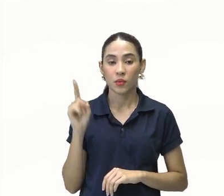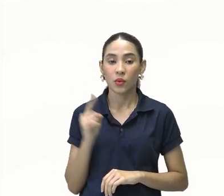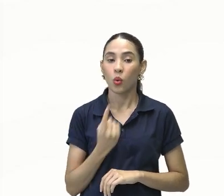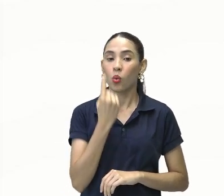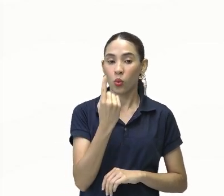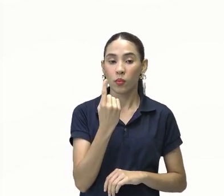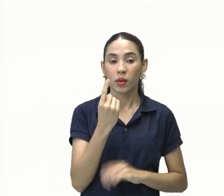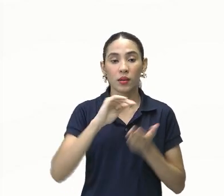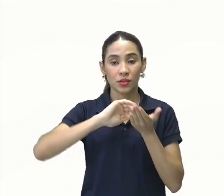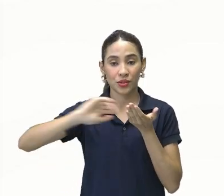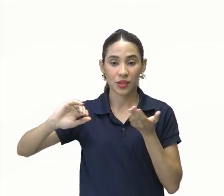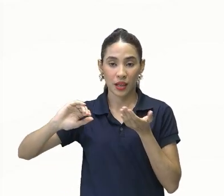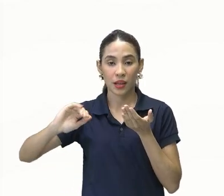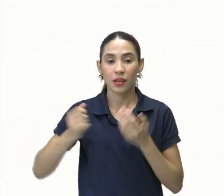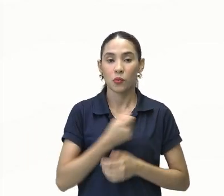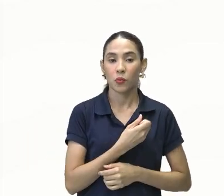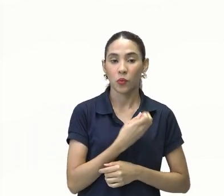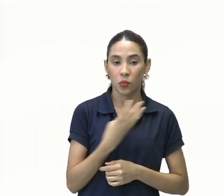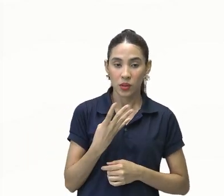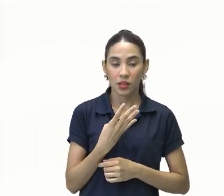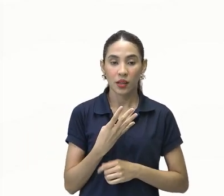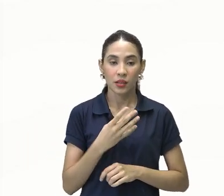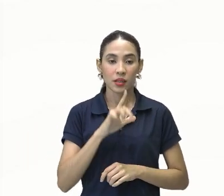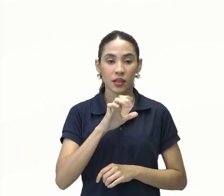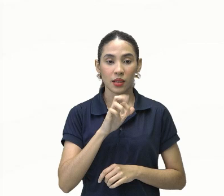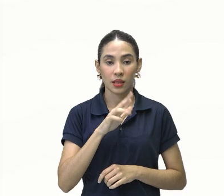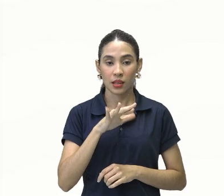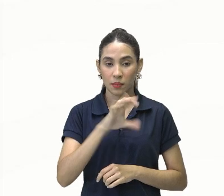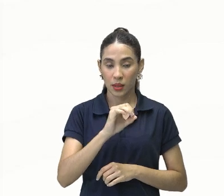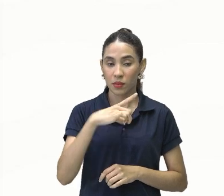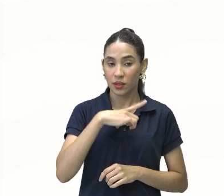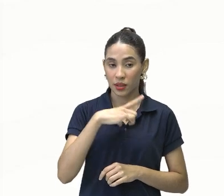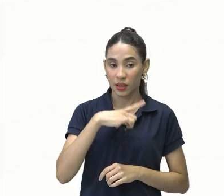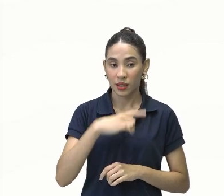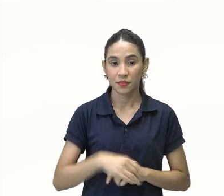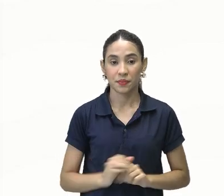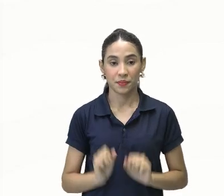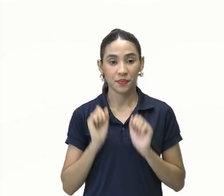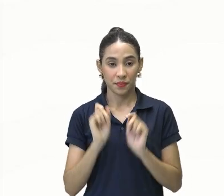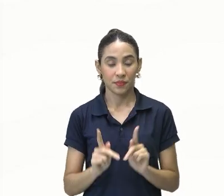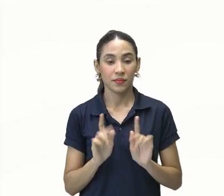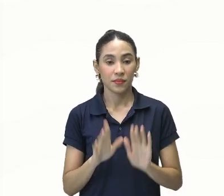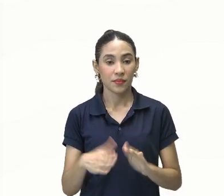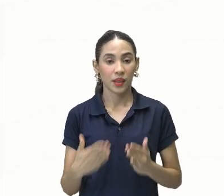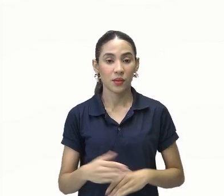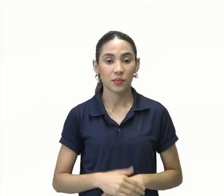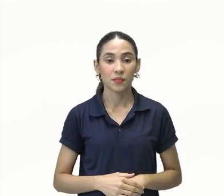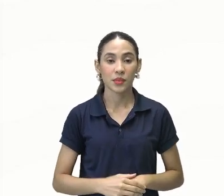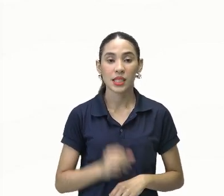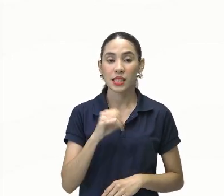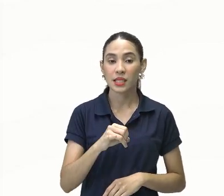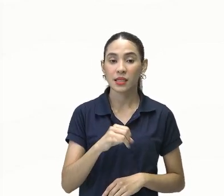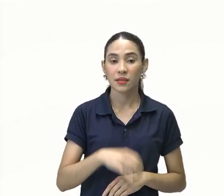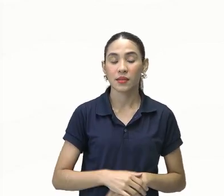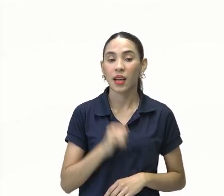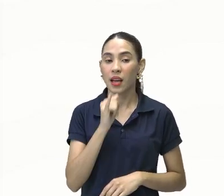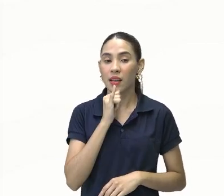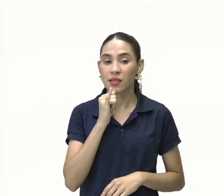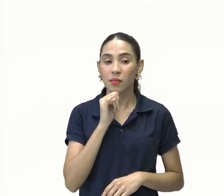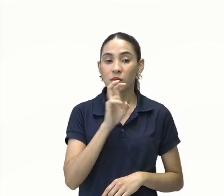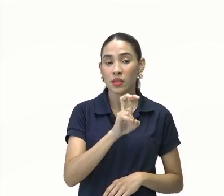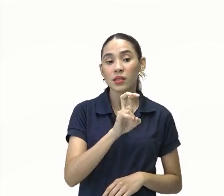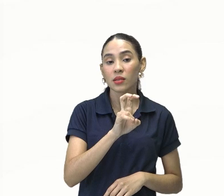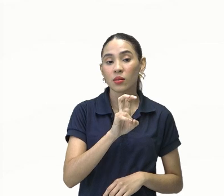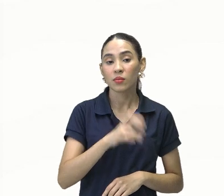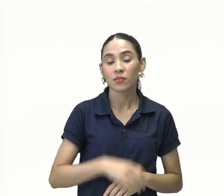uma unidade da quantidade de elementos que a gente tem. Ok? Então, se N for